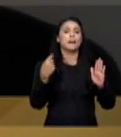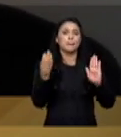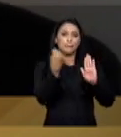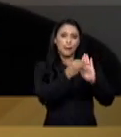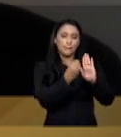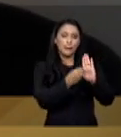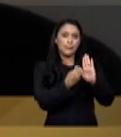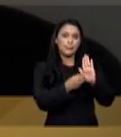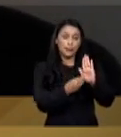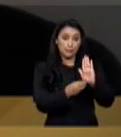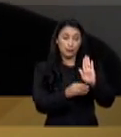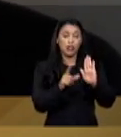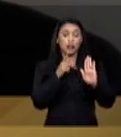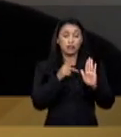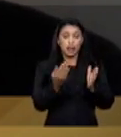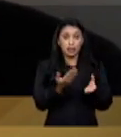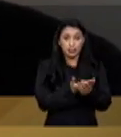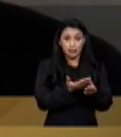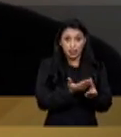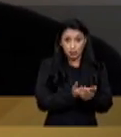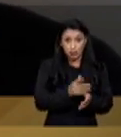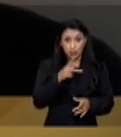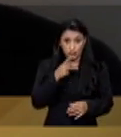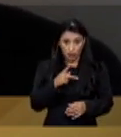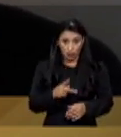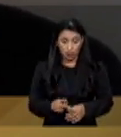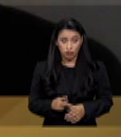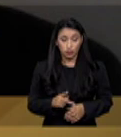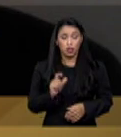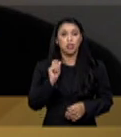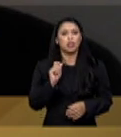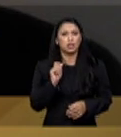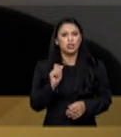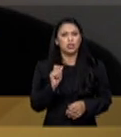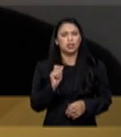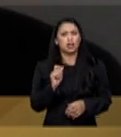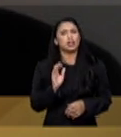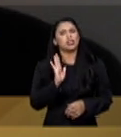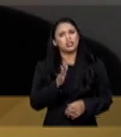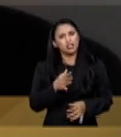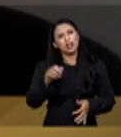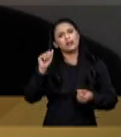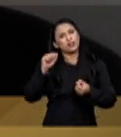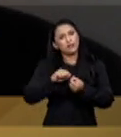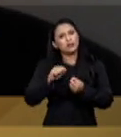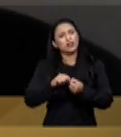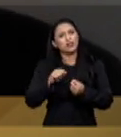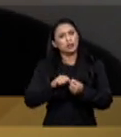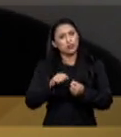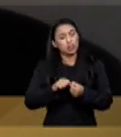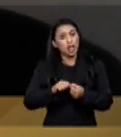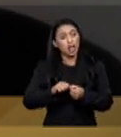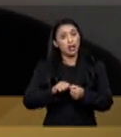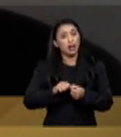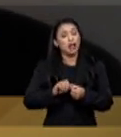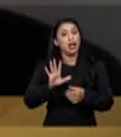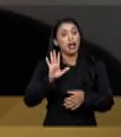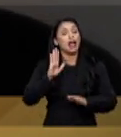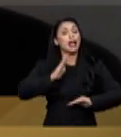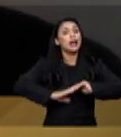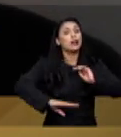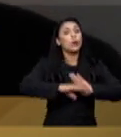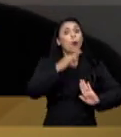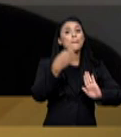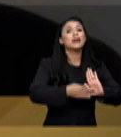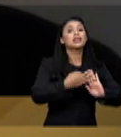precedentes, dizendo que impedia rememorar como veio se formando a definição da